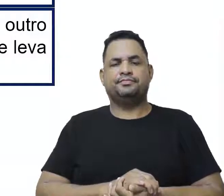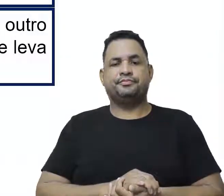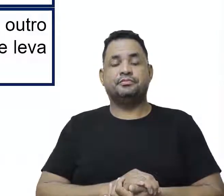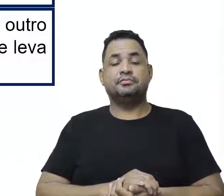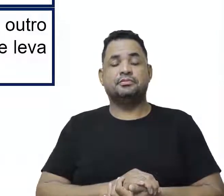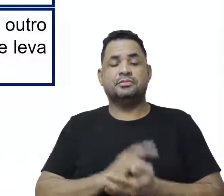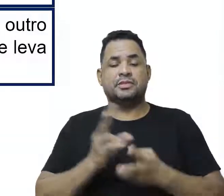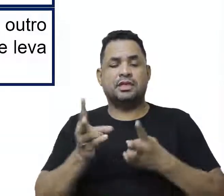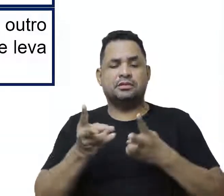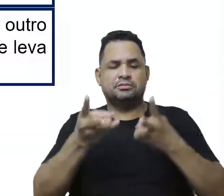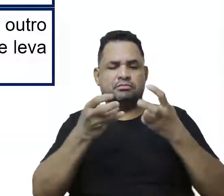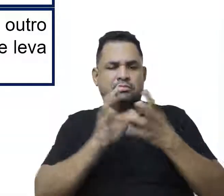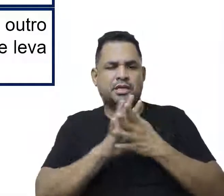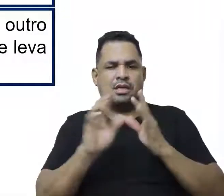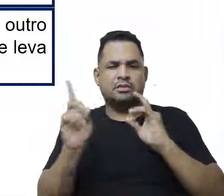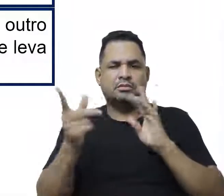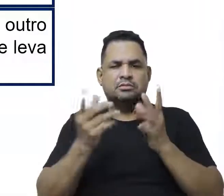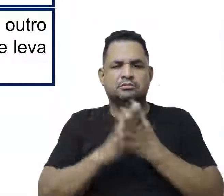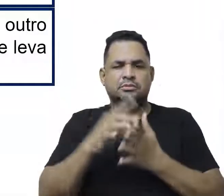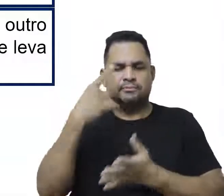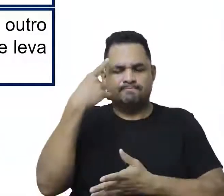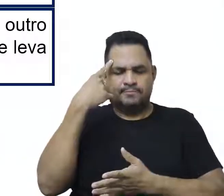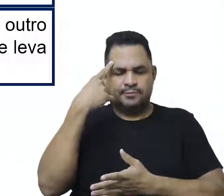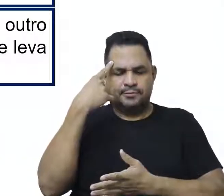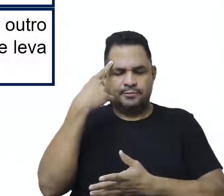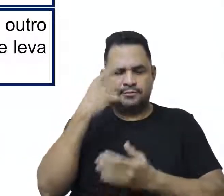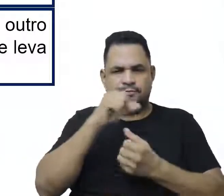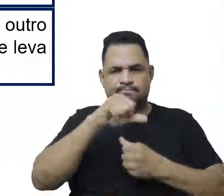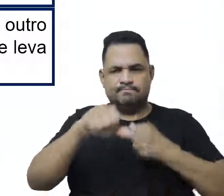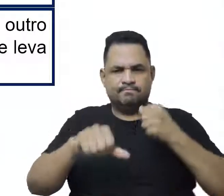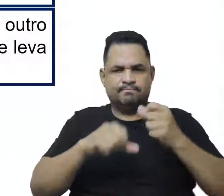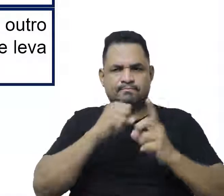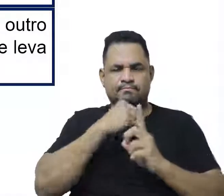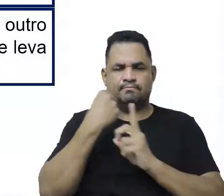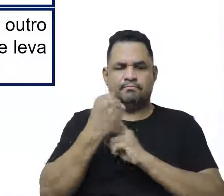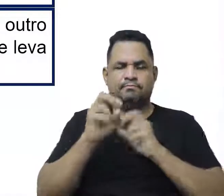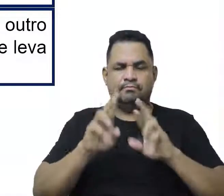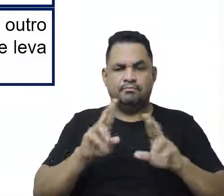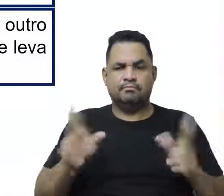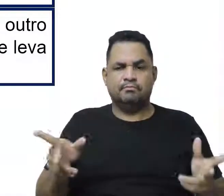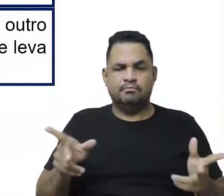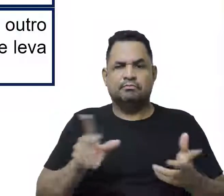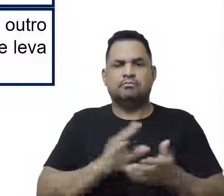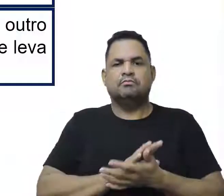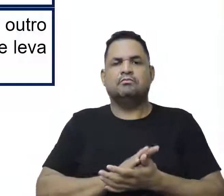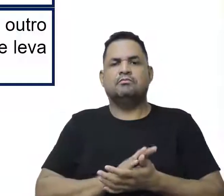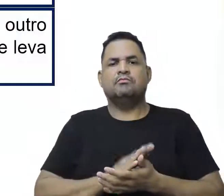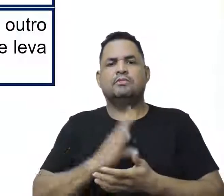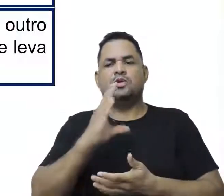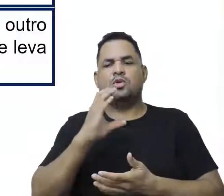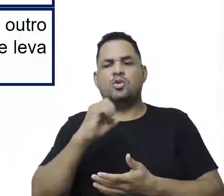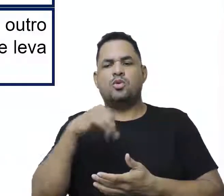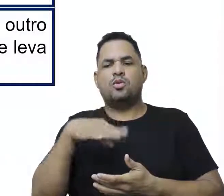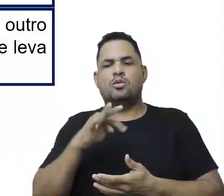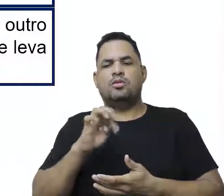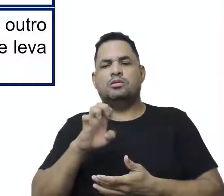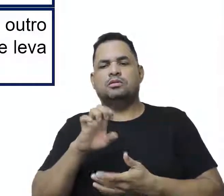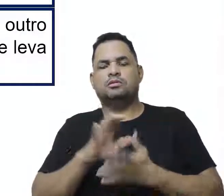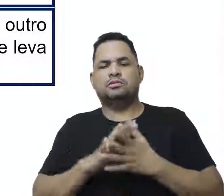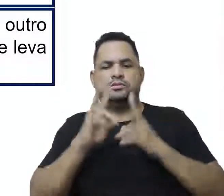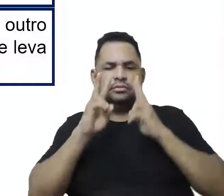estão percebendo que cada um tem uma visão né é de mudança social diferente um do outro o conte ele já tem